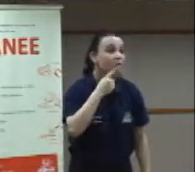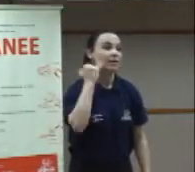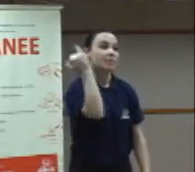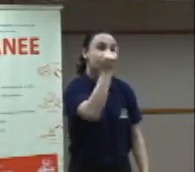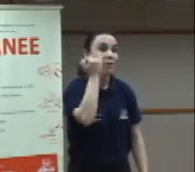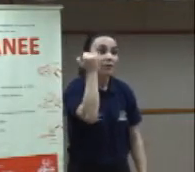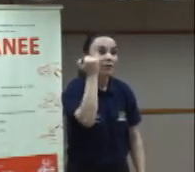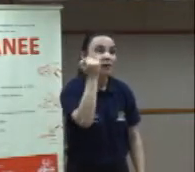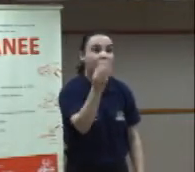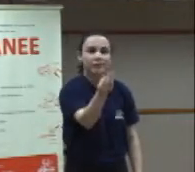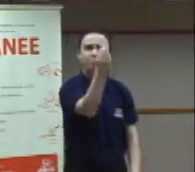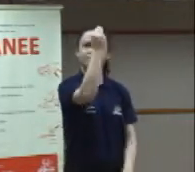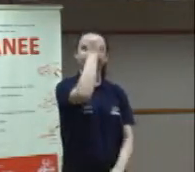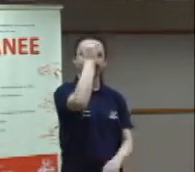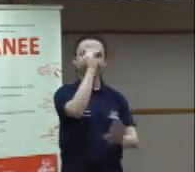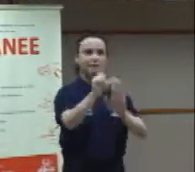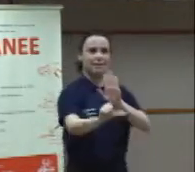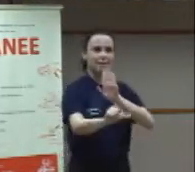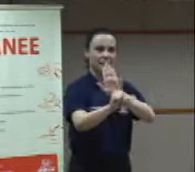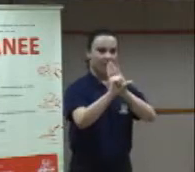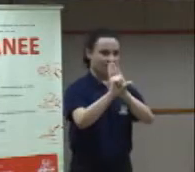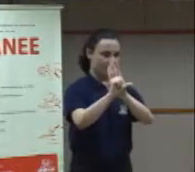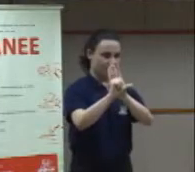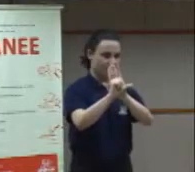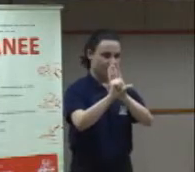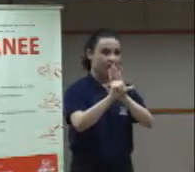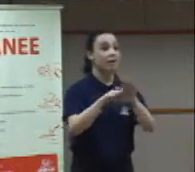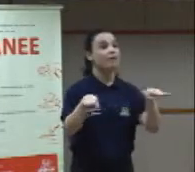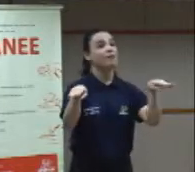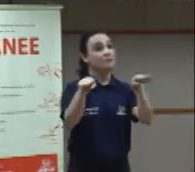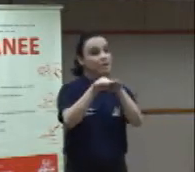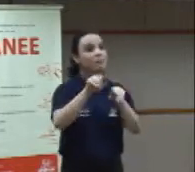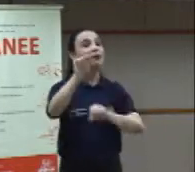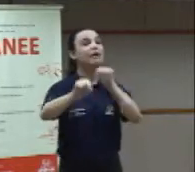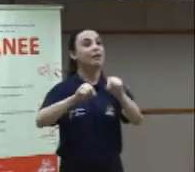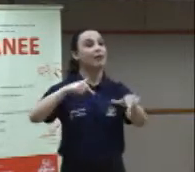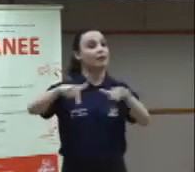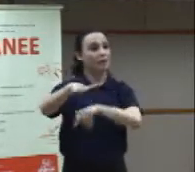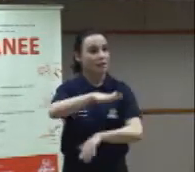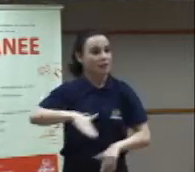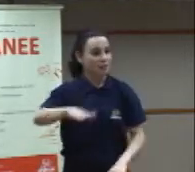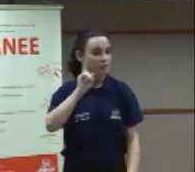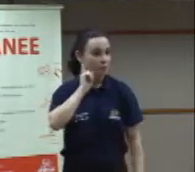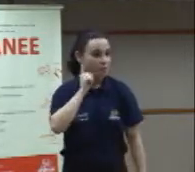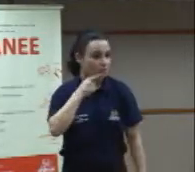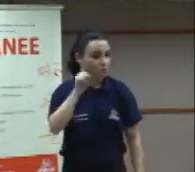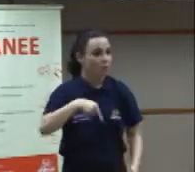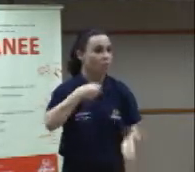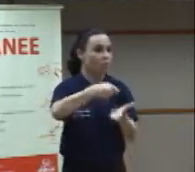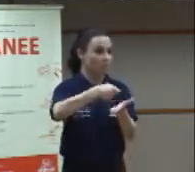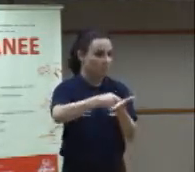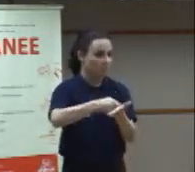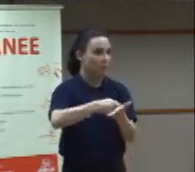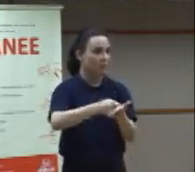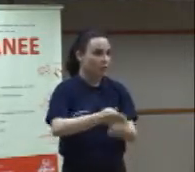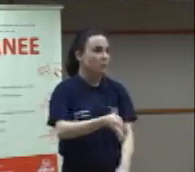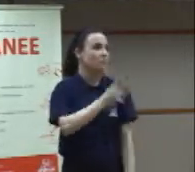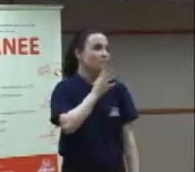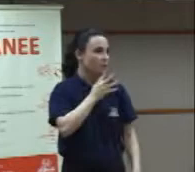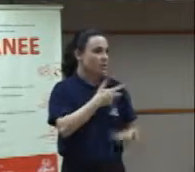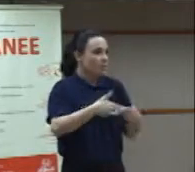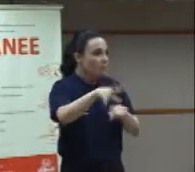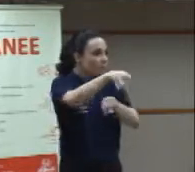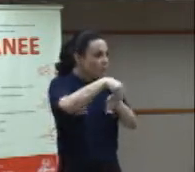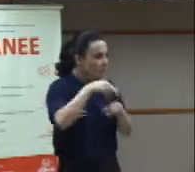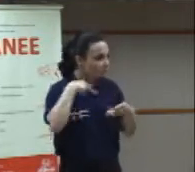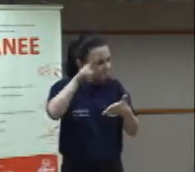que trabalham com pessoas, conheçam esta realidade e esta obrigatoriedade. Então,